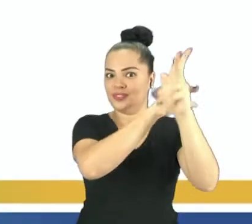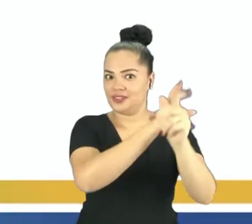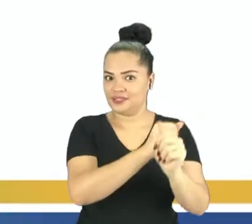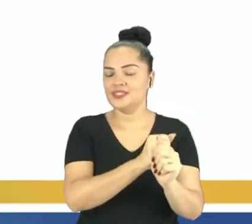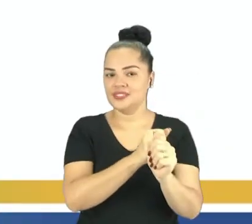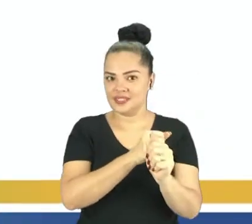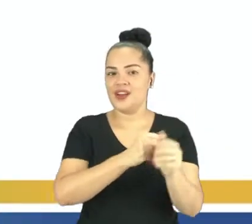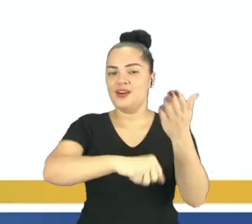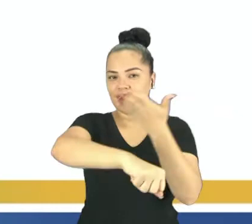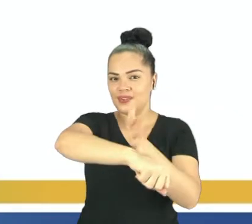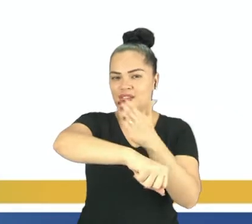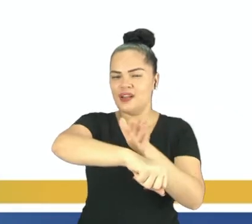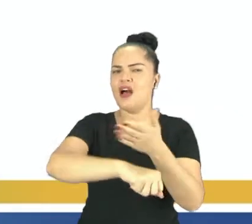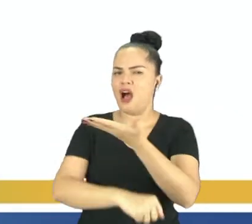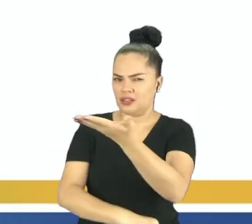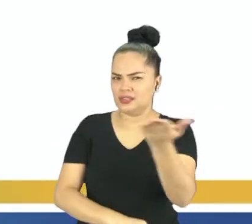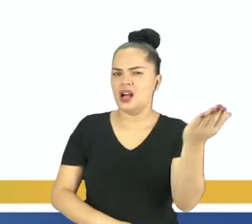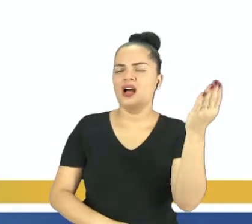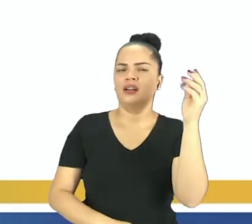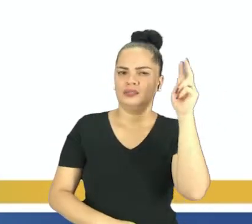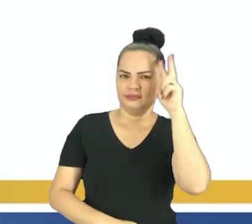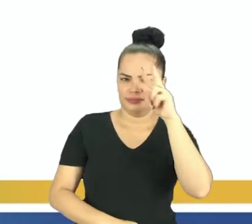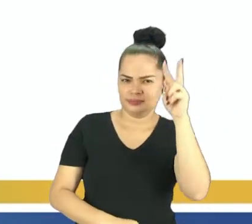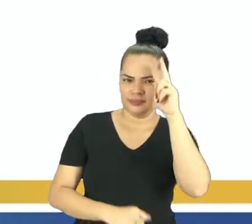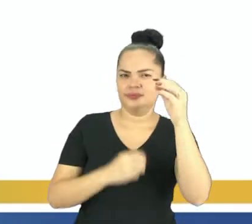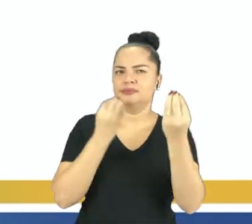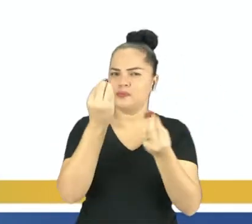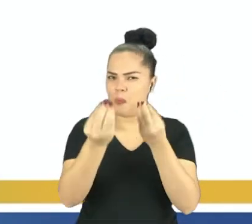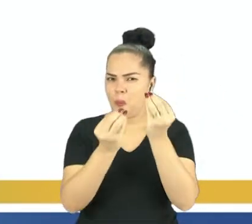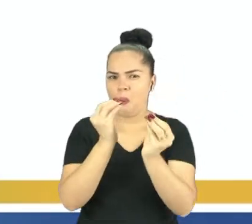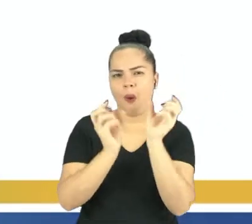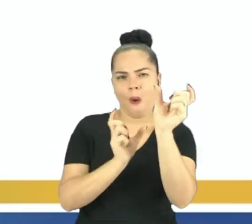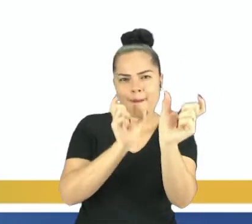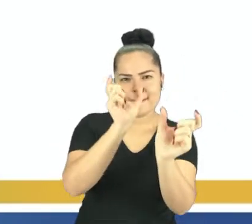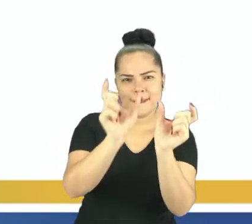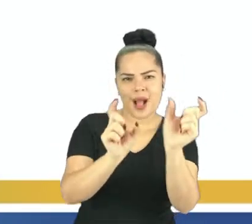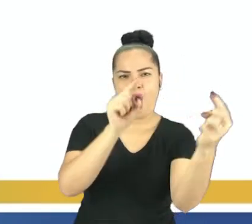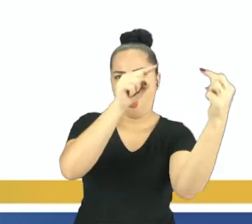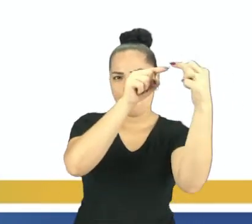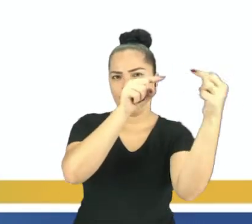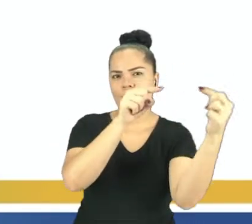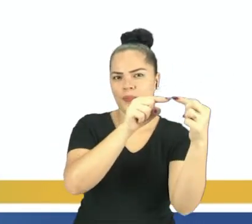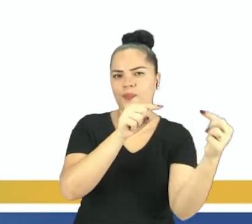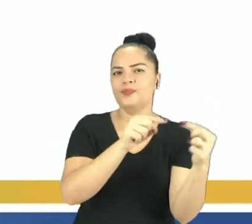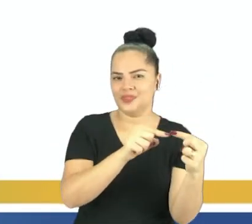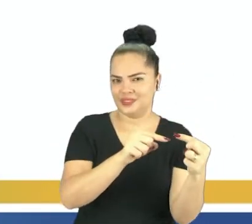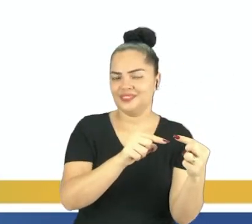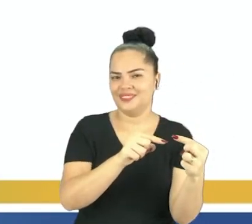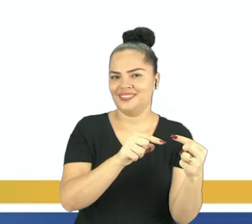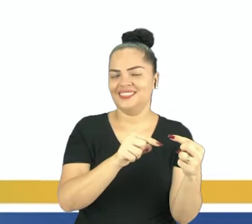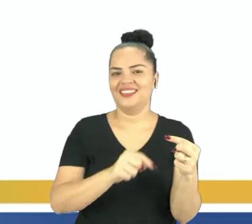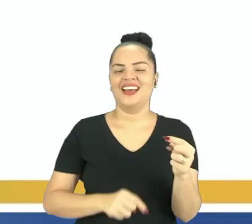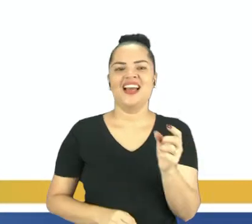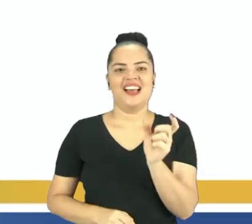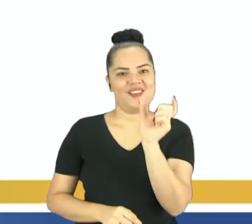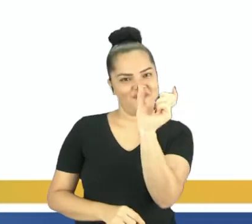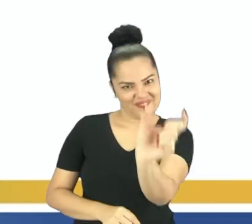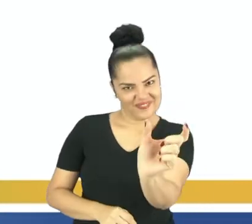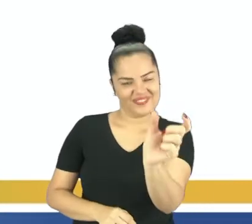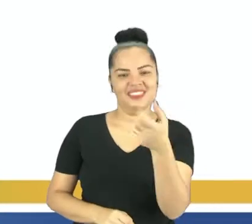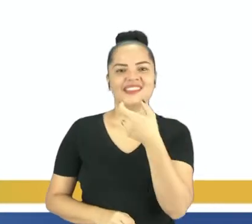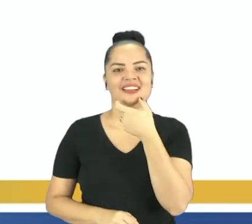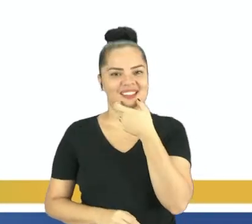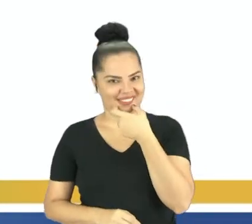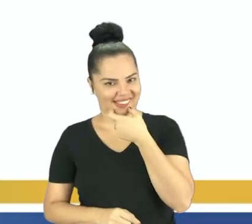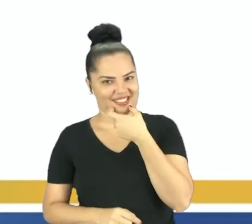exercising, você lembra como se diz os objetos abaixo em inglês? Então, nós acabamos de relembrar todos esses objetos aí em